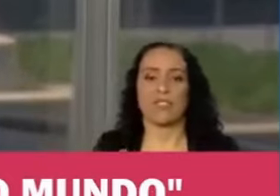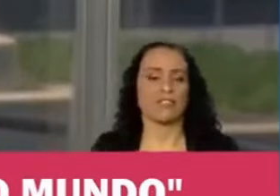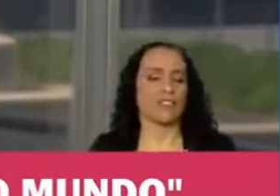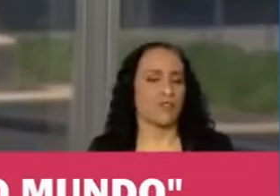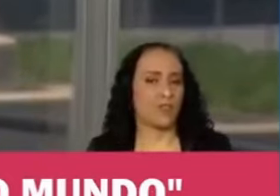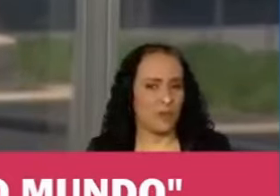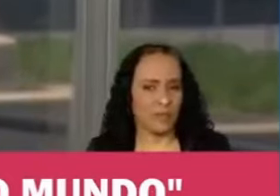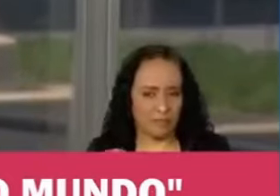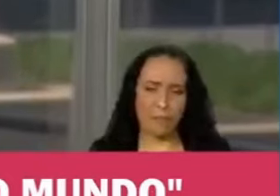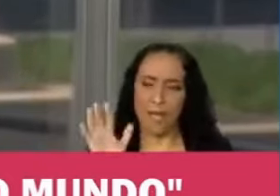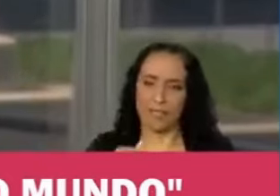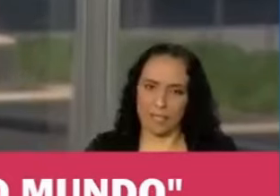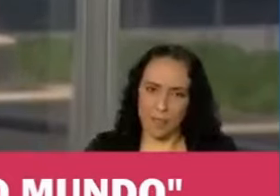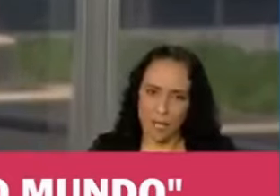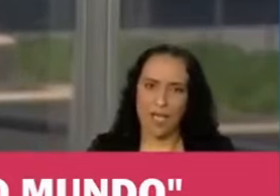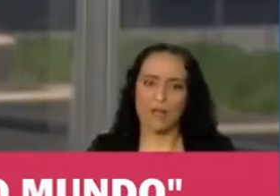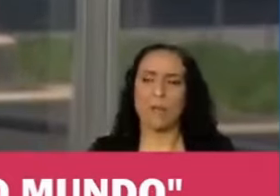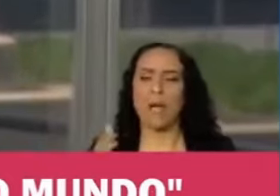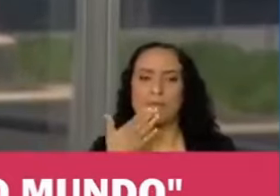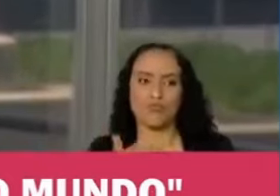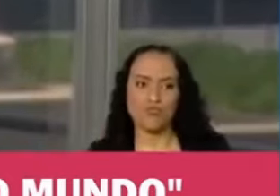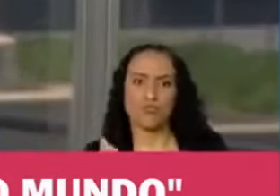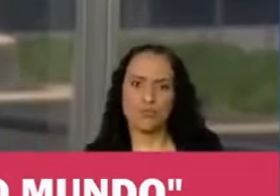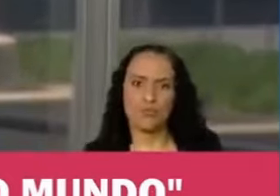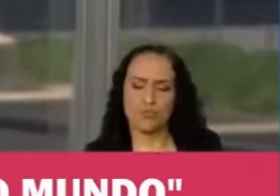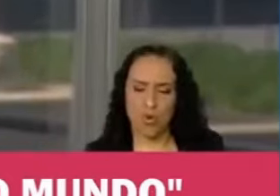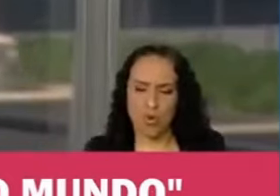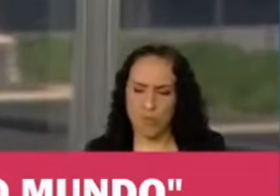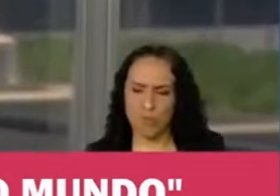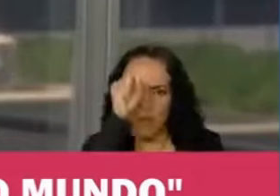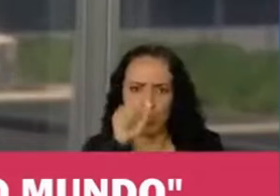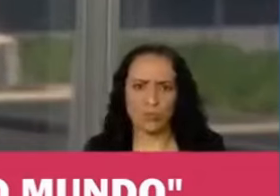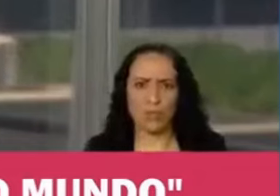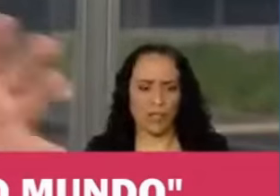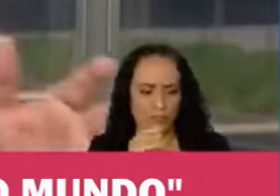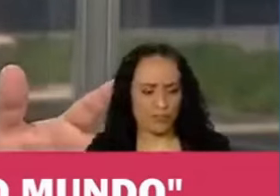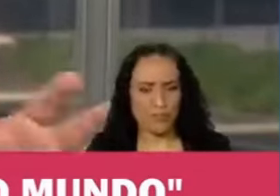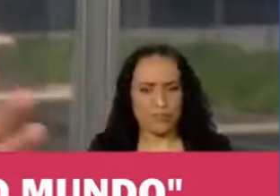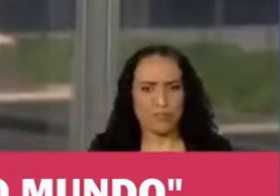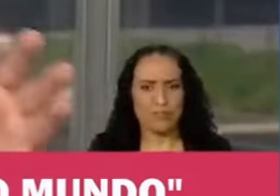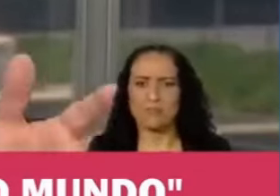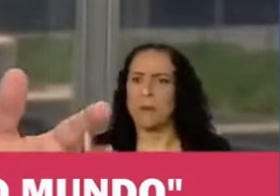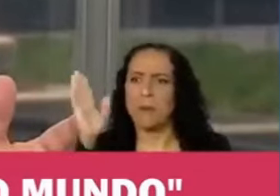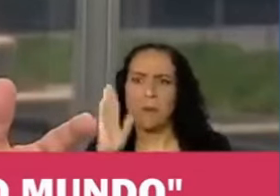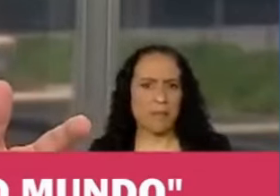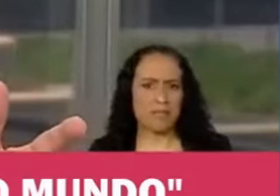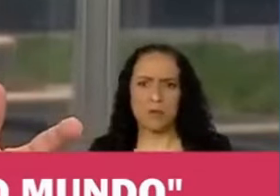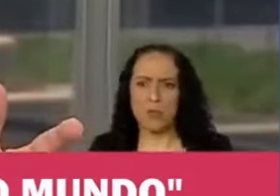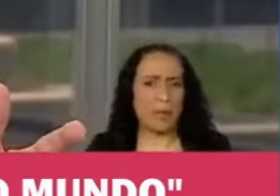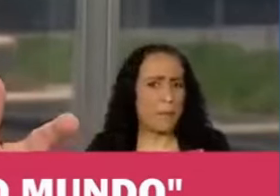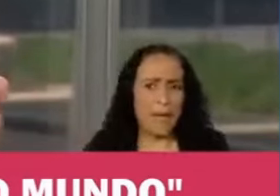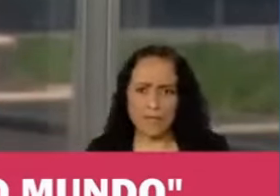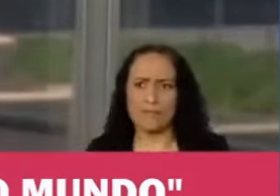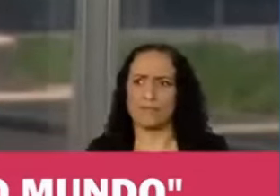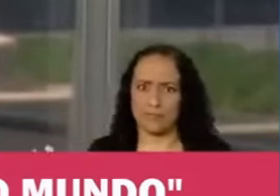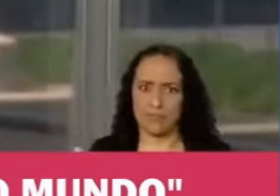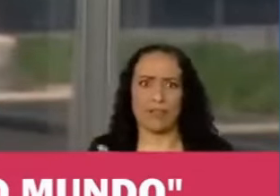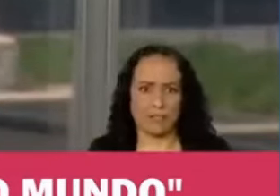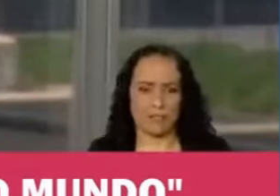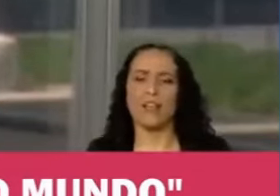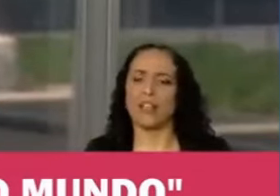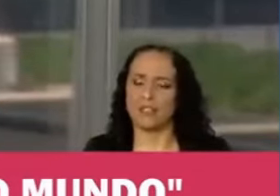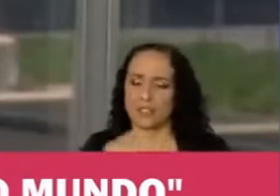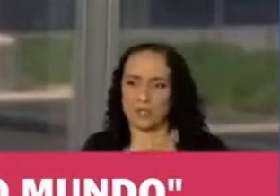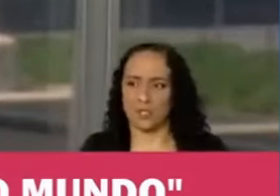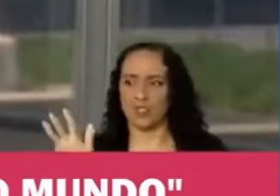significa mais empregos, mais encomenda, um comércio mais forte, distribuição de renda. Qualquer país do mundo cresce dessa forma. Então, a liderança do